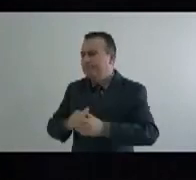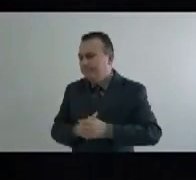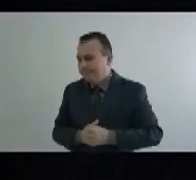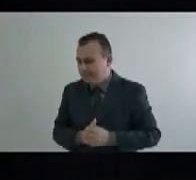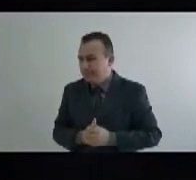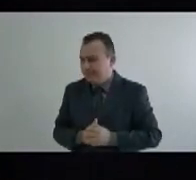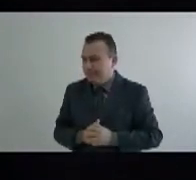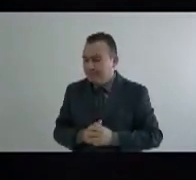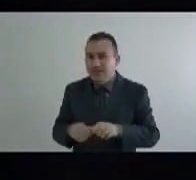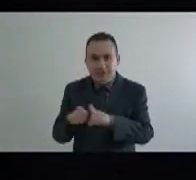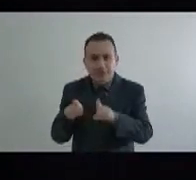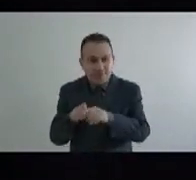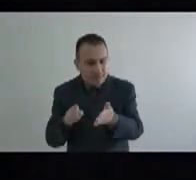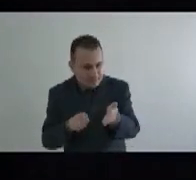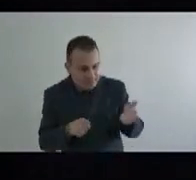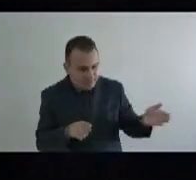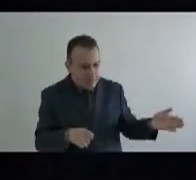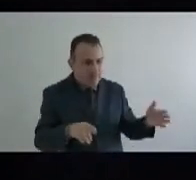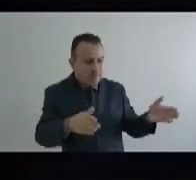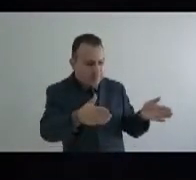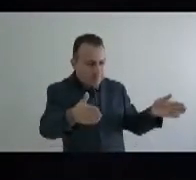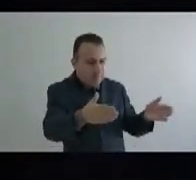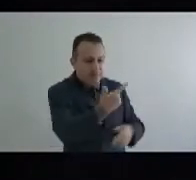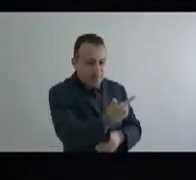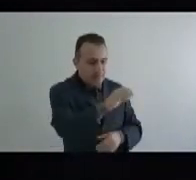por concluído esse biênio